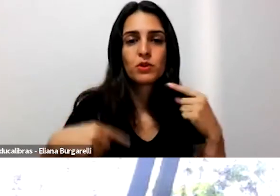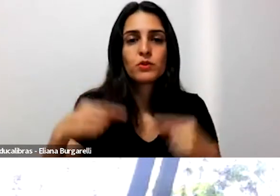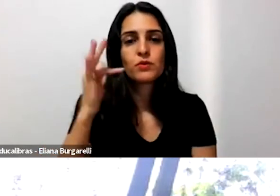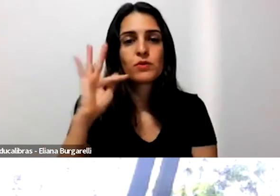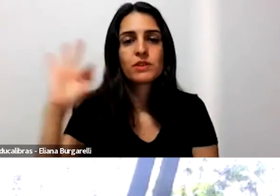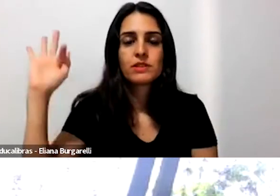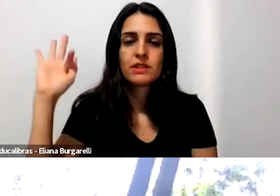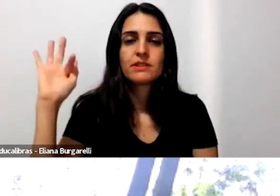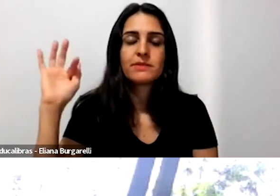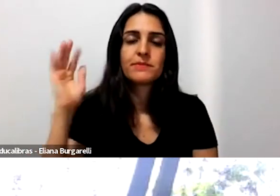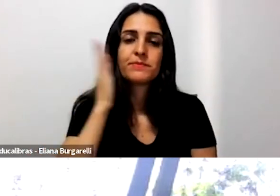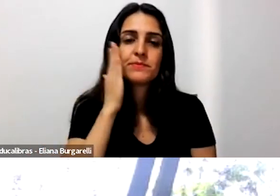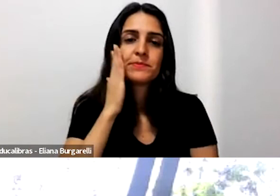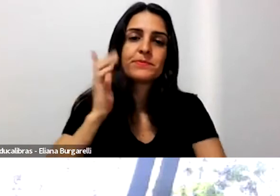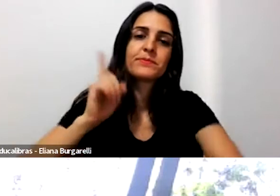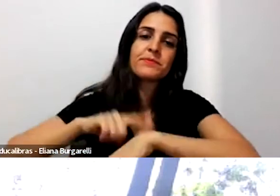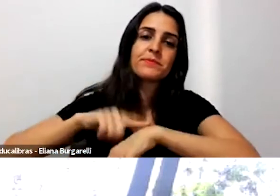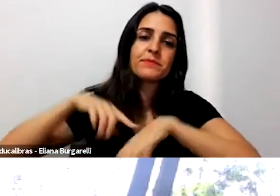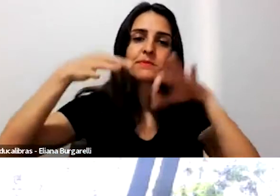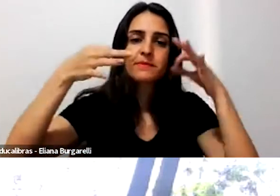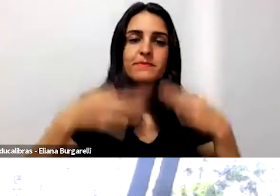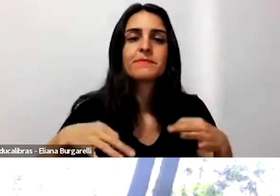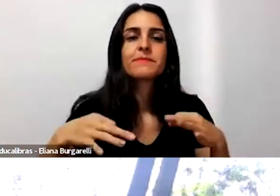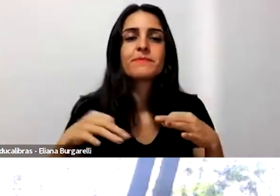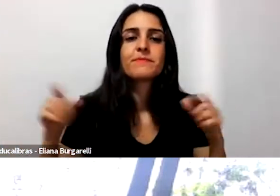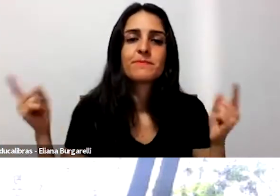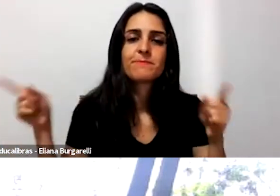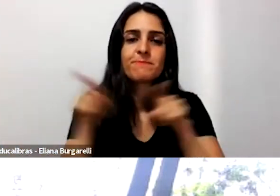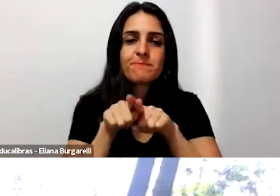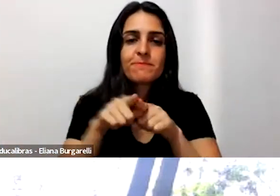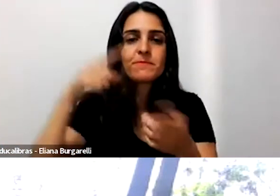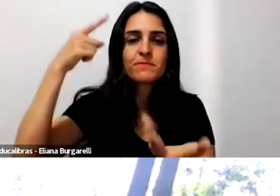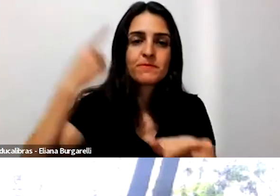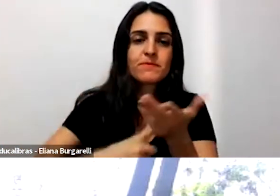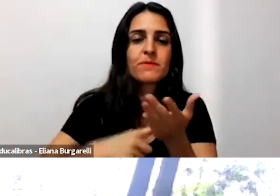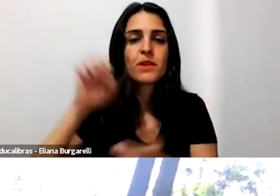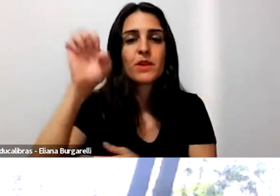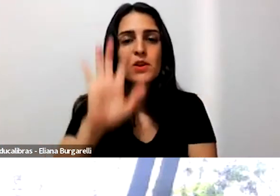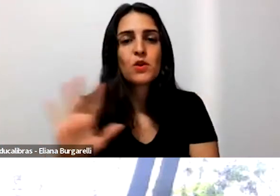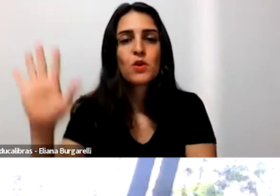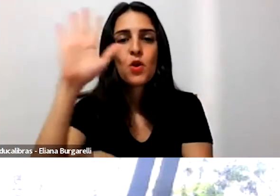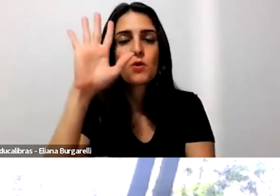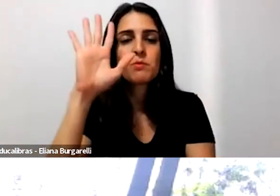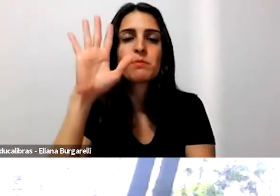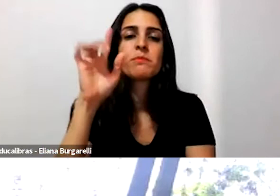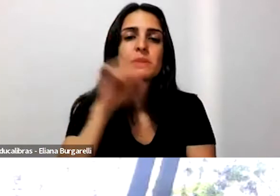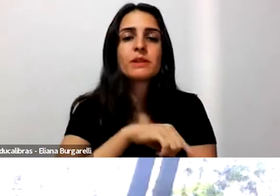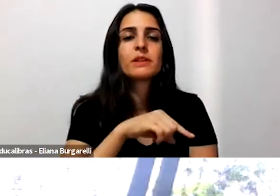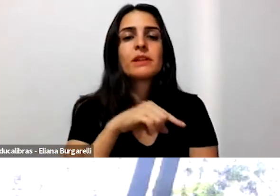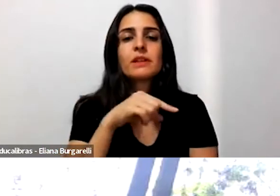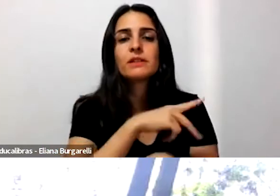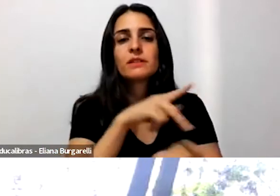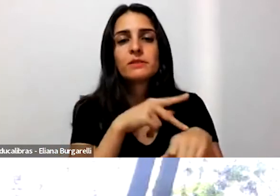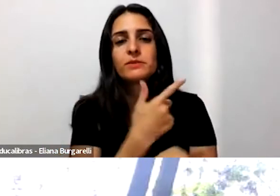se venha e não pode ser embaixo de um governo não democrático no Brasil. Espero que